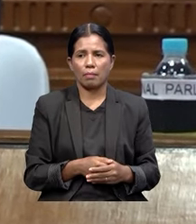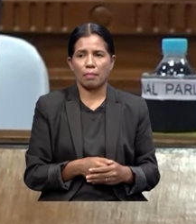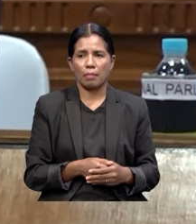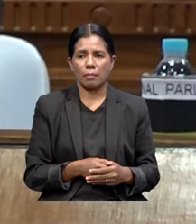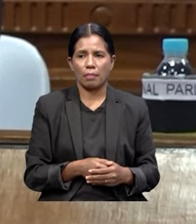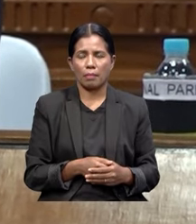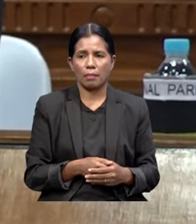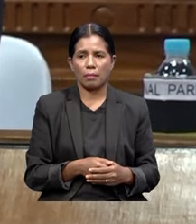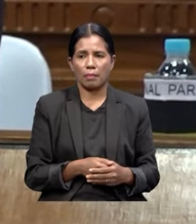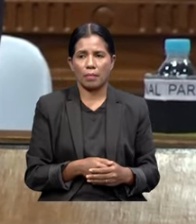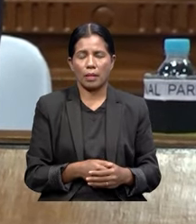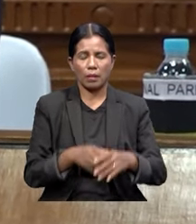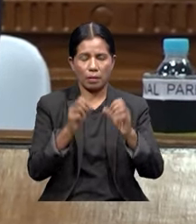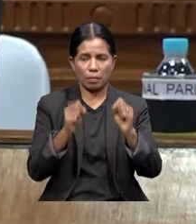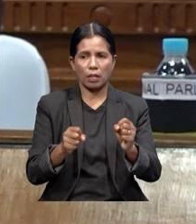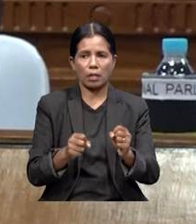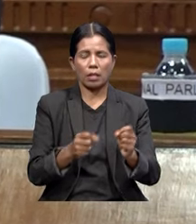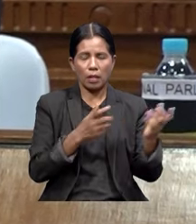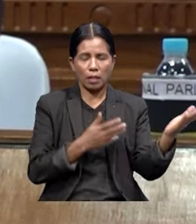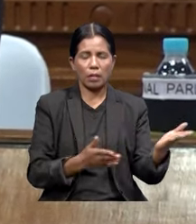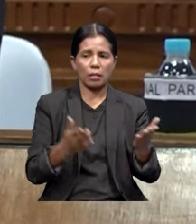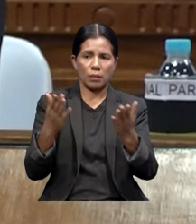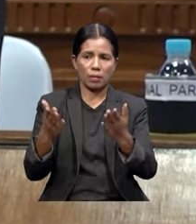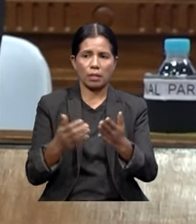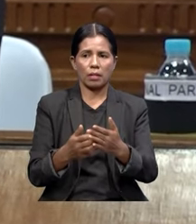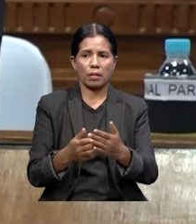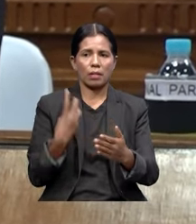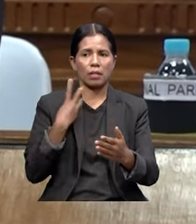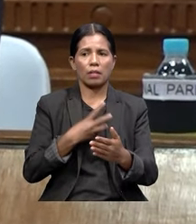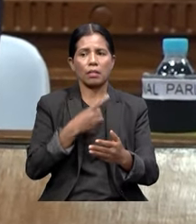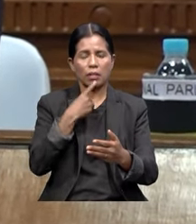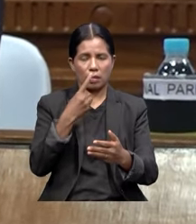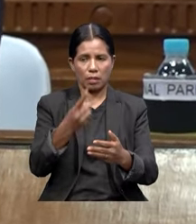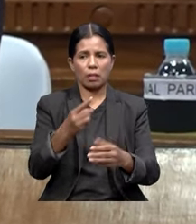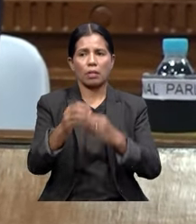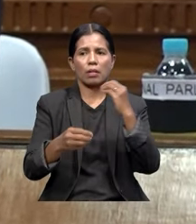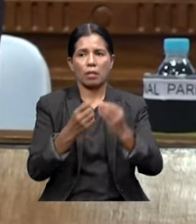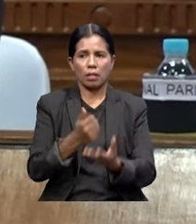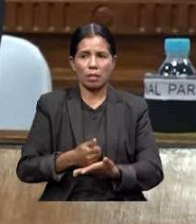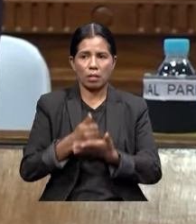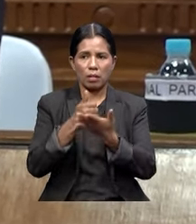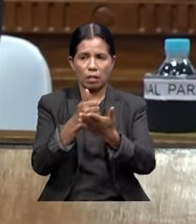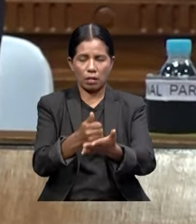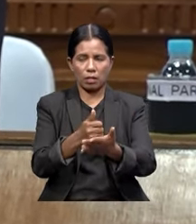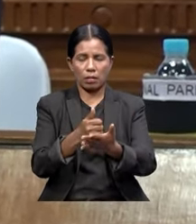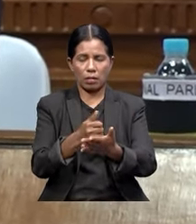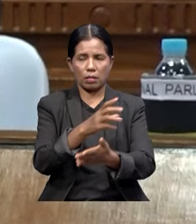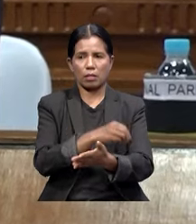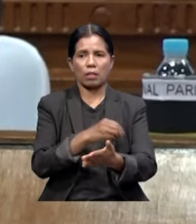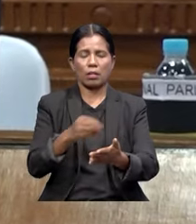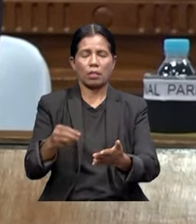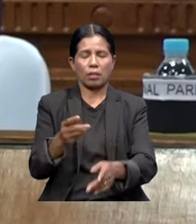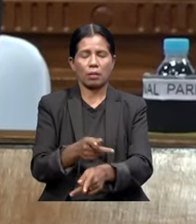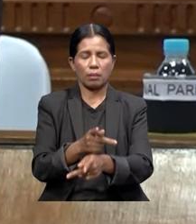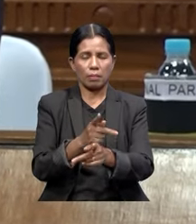hoje bele da dagona e de tempo que iriam ajuda pequenas e médias